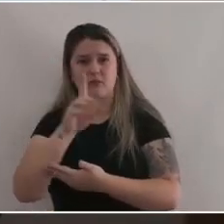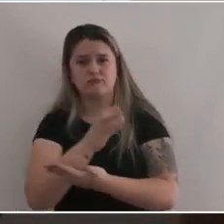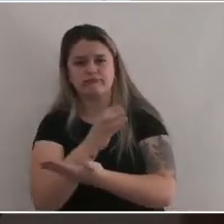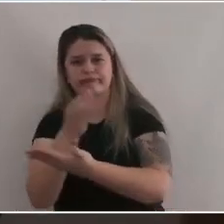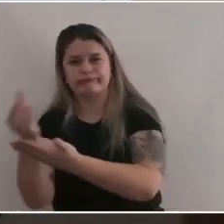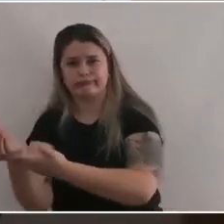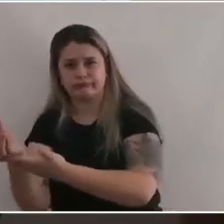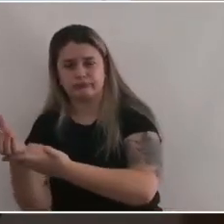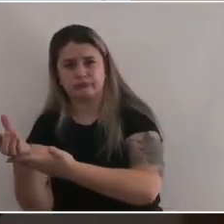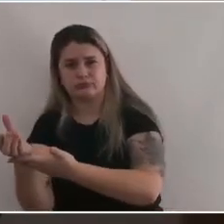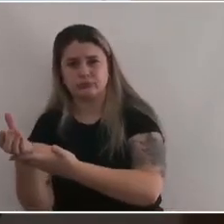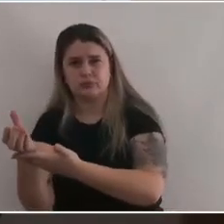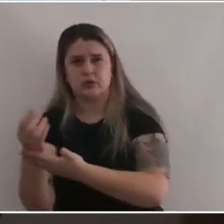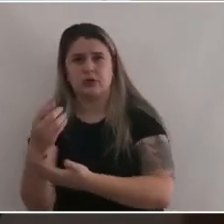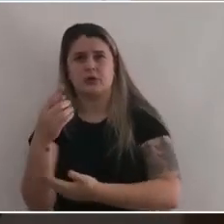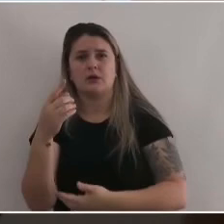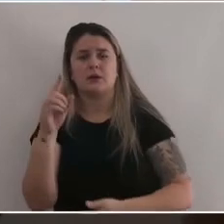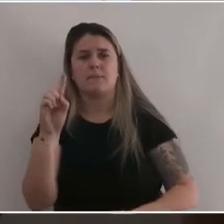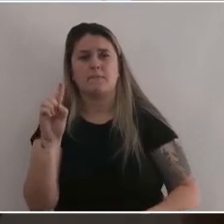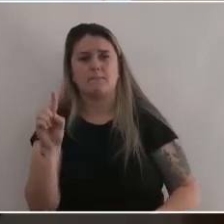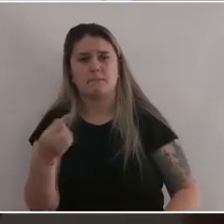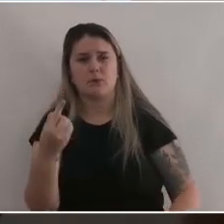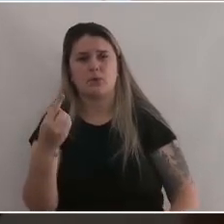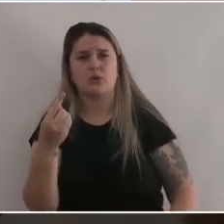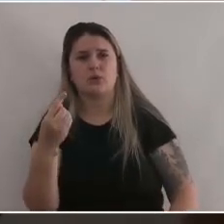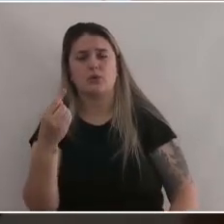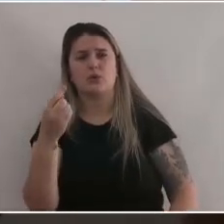empenhada, de R$